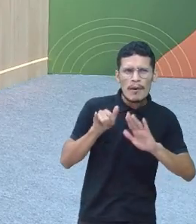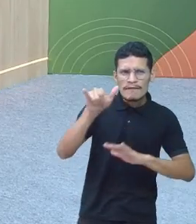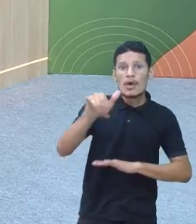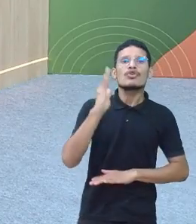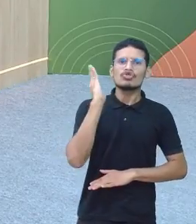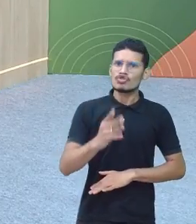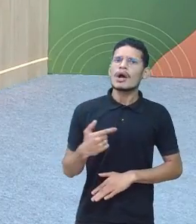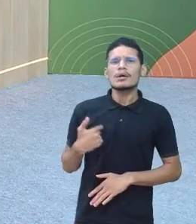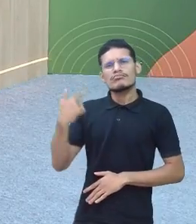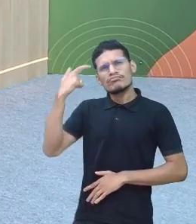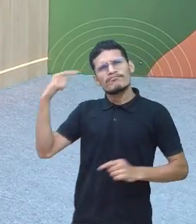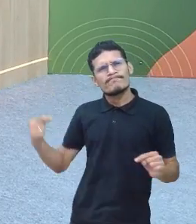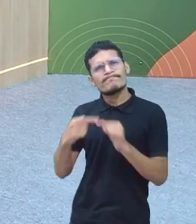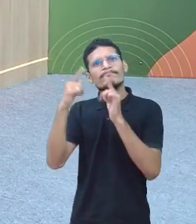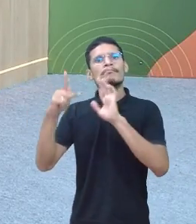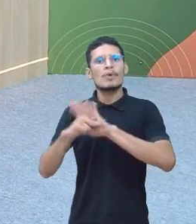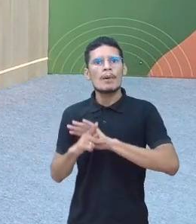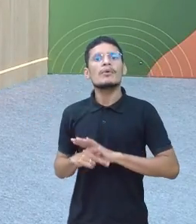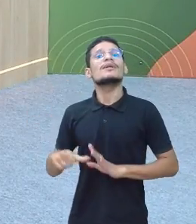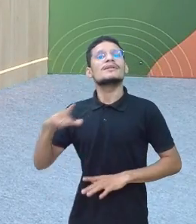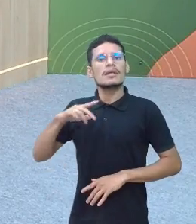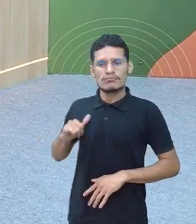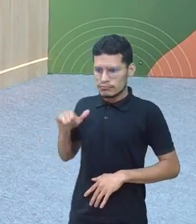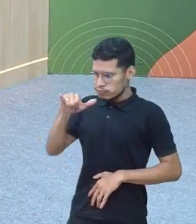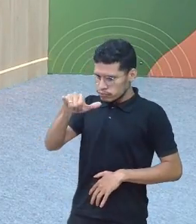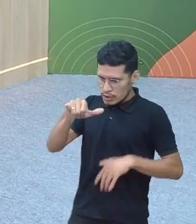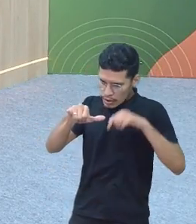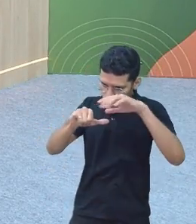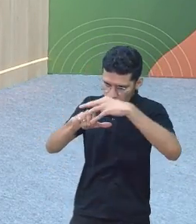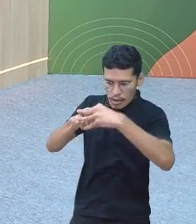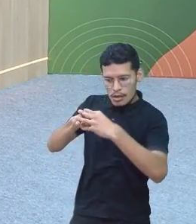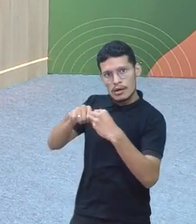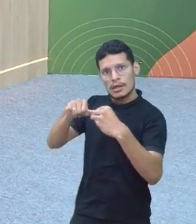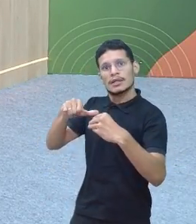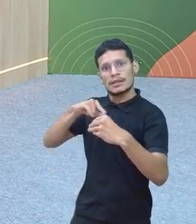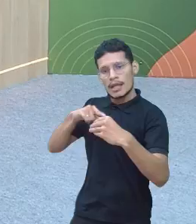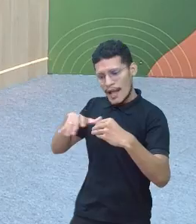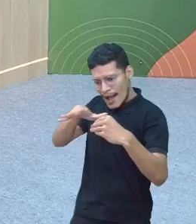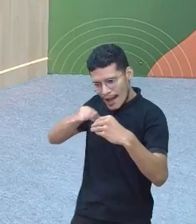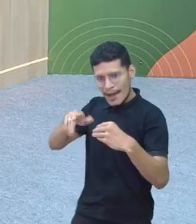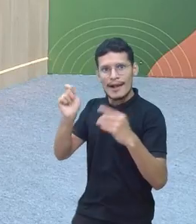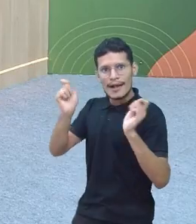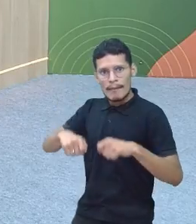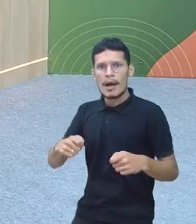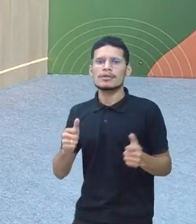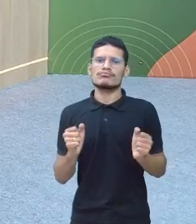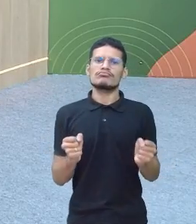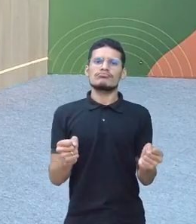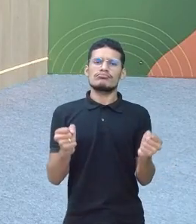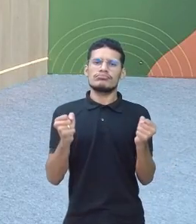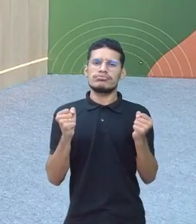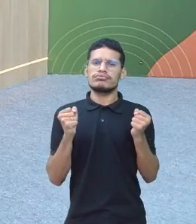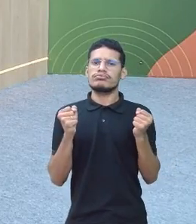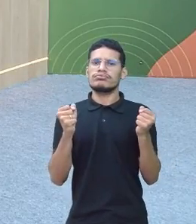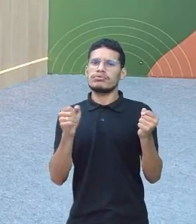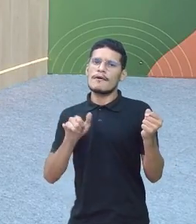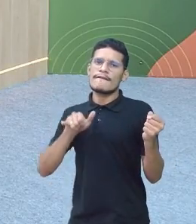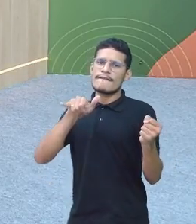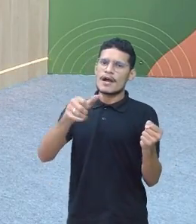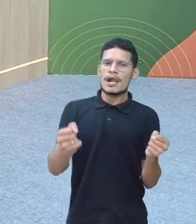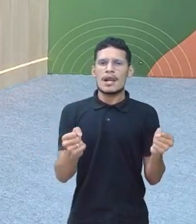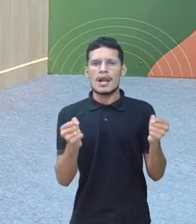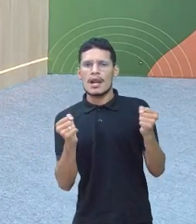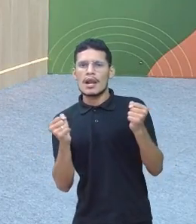da pontazinha ali do avião, onde ficam o piloto e o copiloto. Então, essas metáforas, nessas comparações